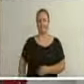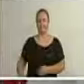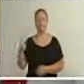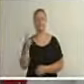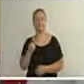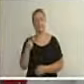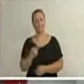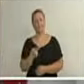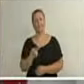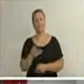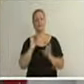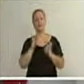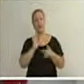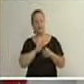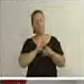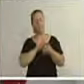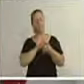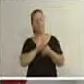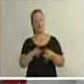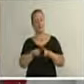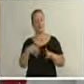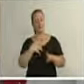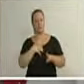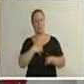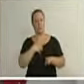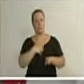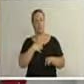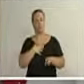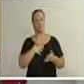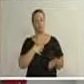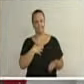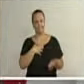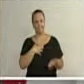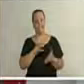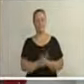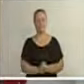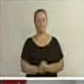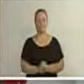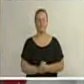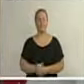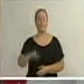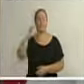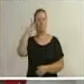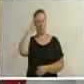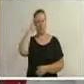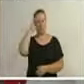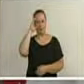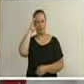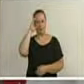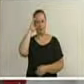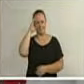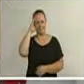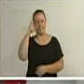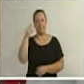na sessão passada, porém de forma mais inflamada. No final do primeiro mandato da presidente Dilma, vereador Célio,